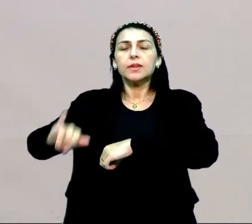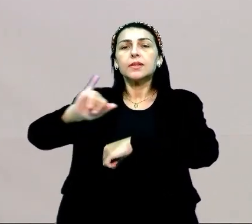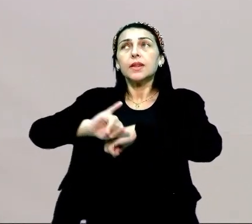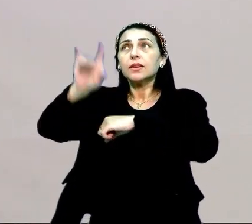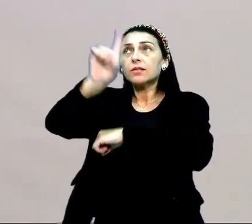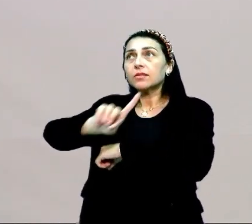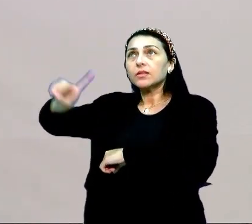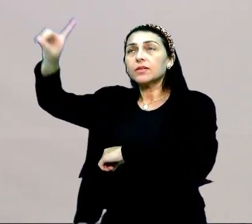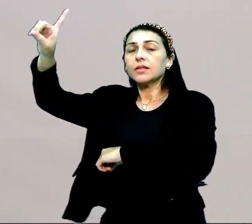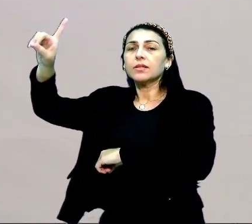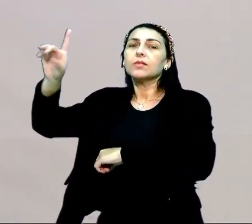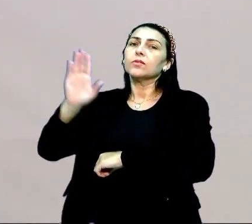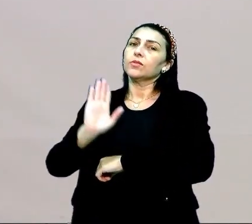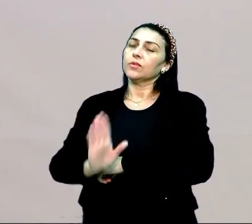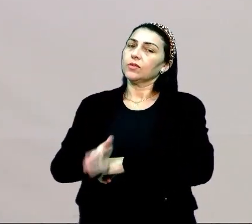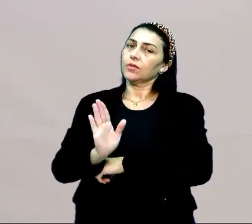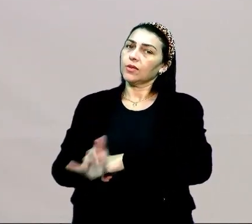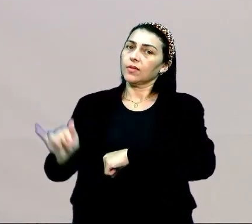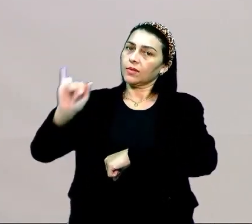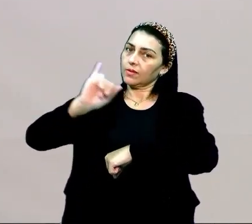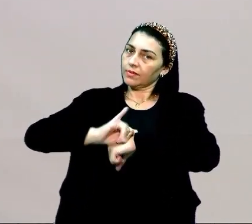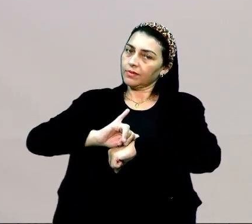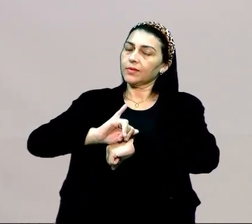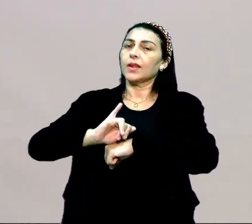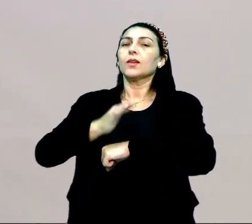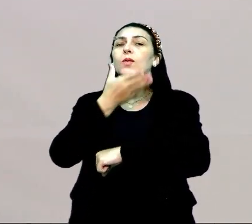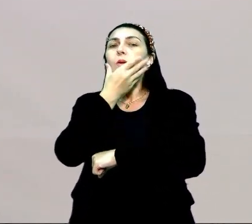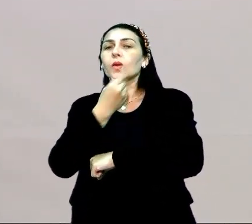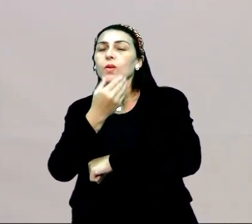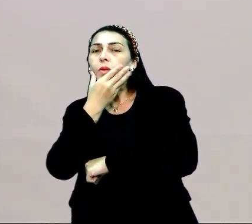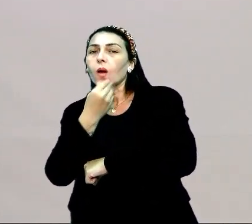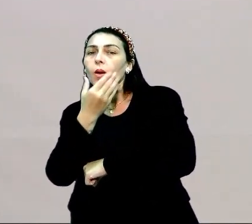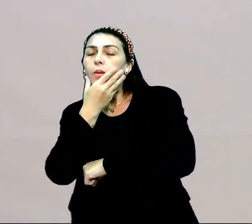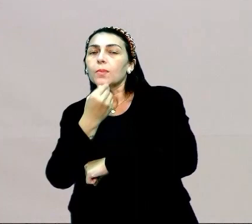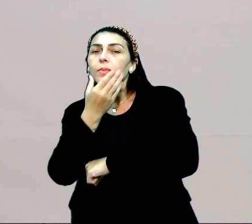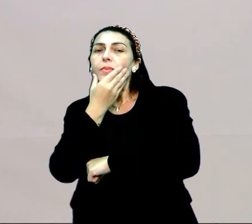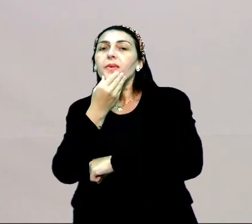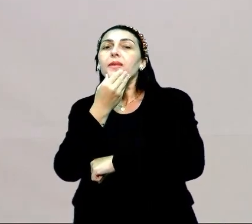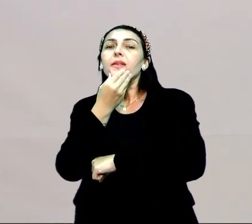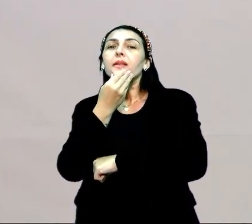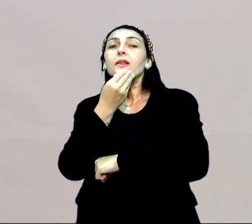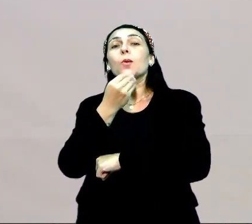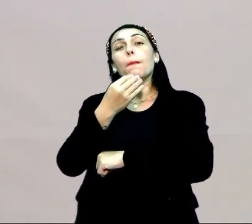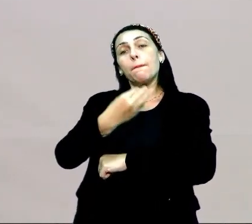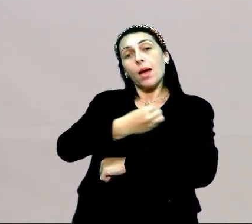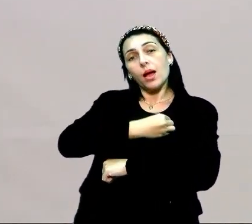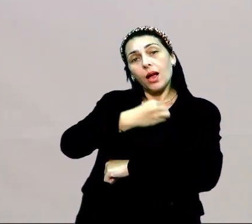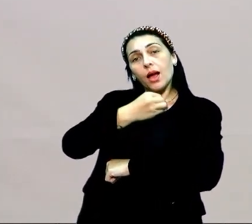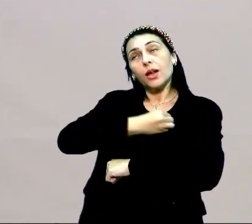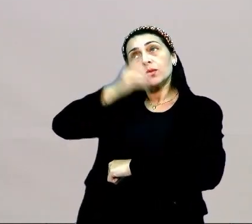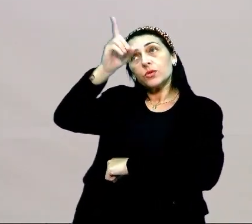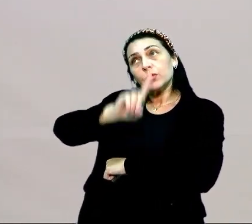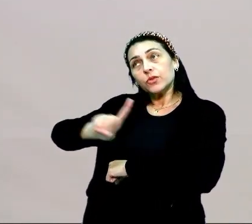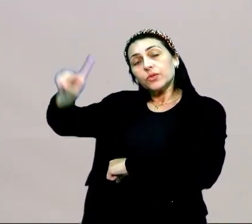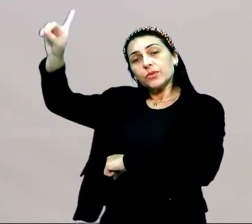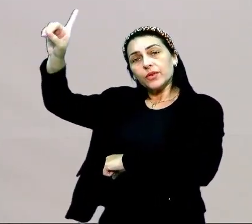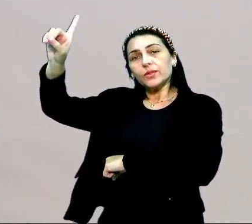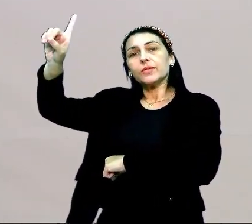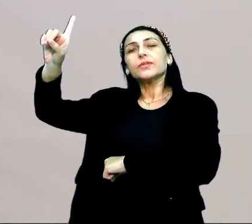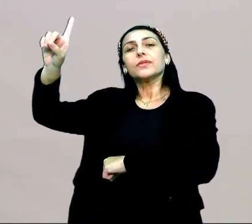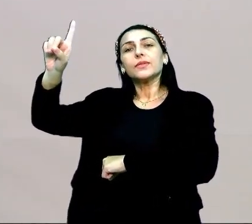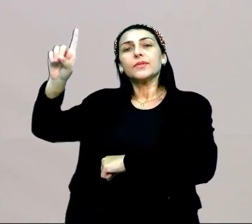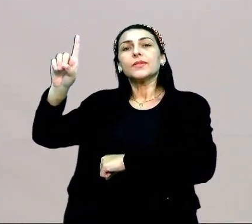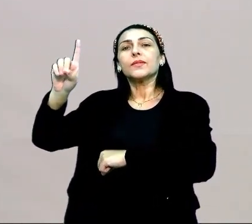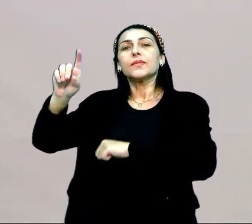e já aqui na cidade dos homens. A cidade dos homens é a cidade do pecado, a cidade de Deus é a cidade